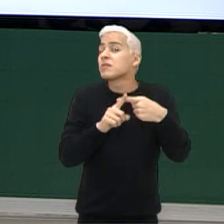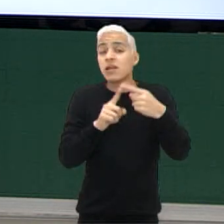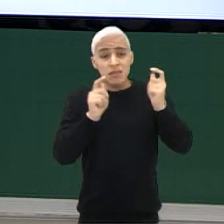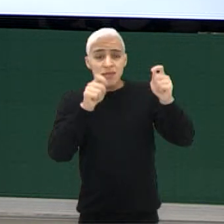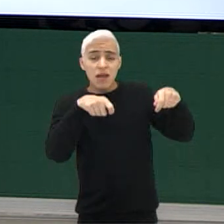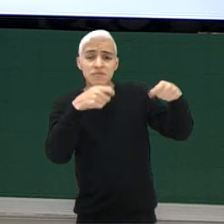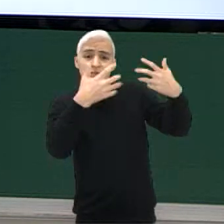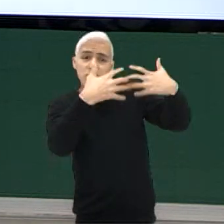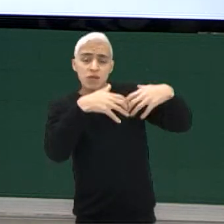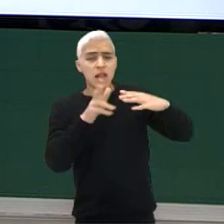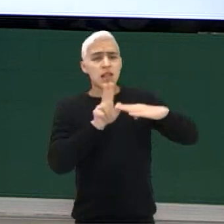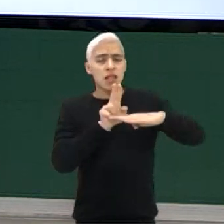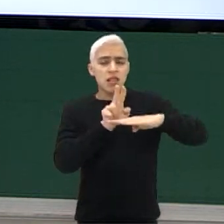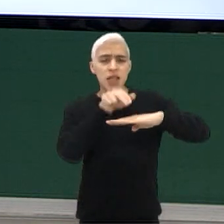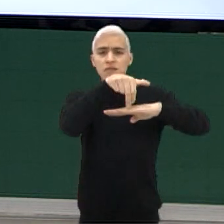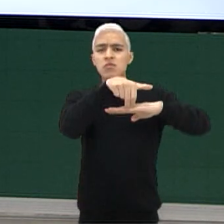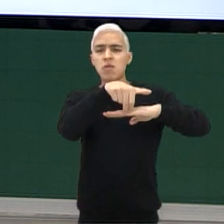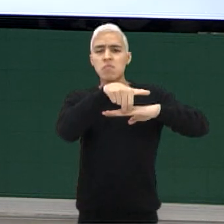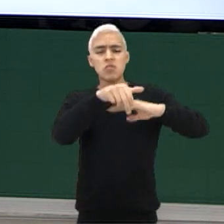sozinhas. Levantou.